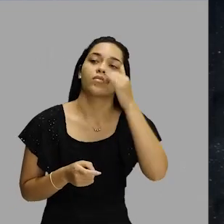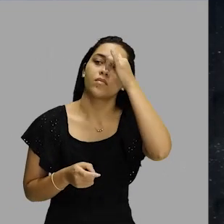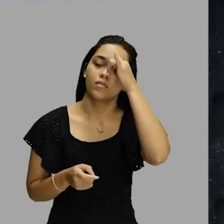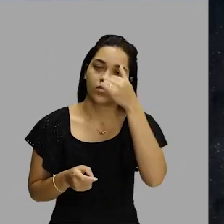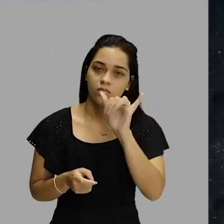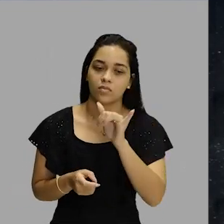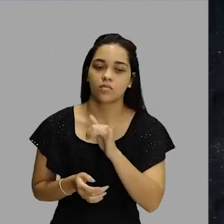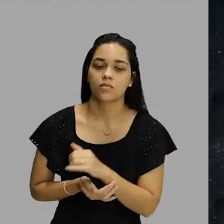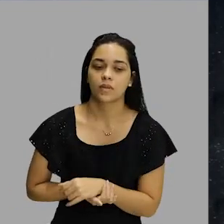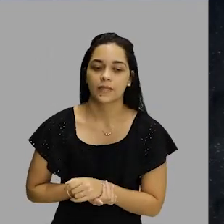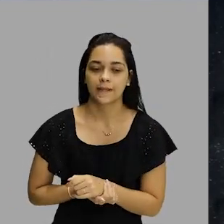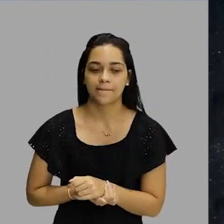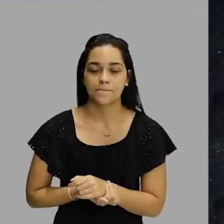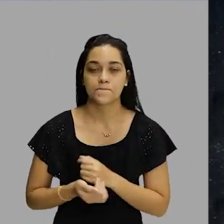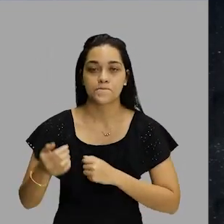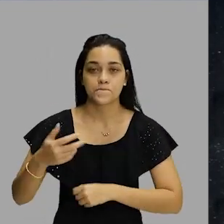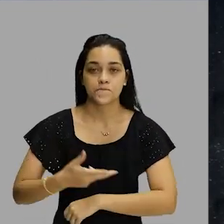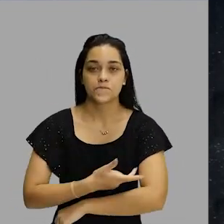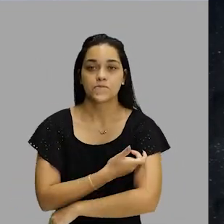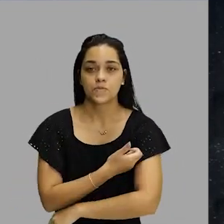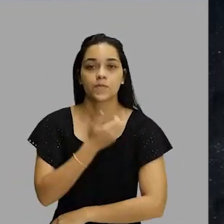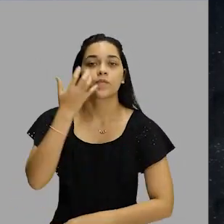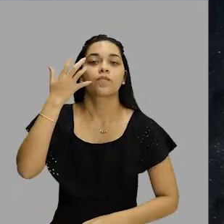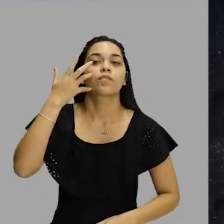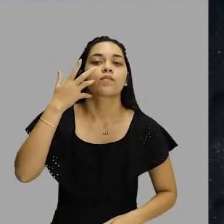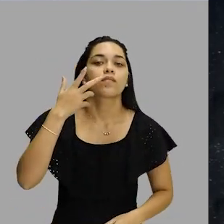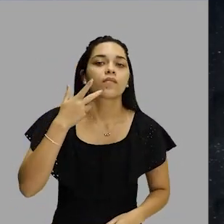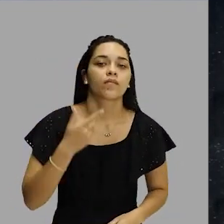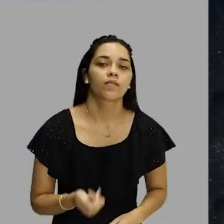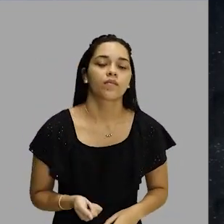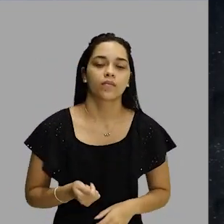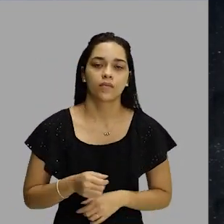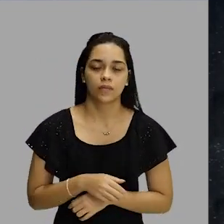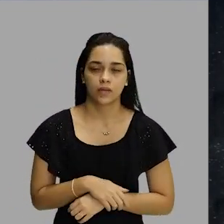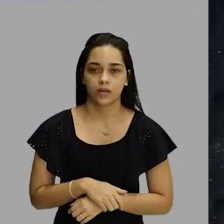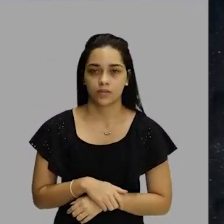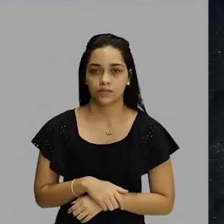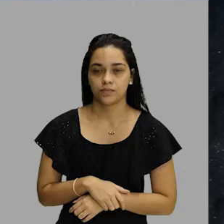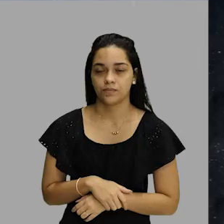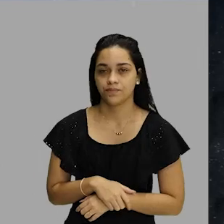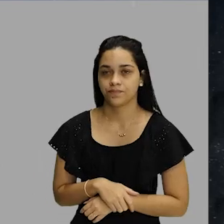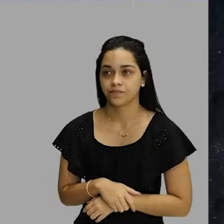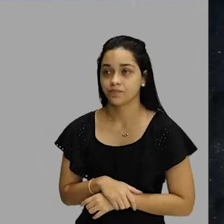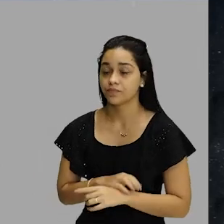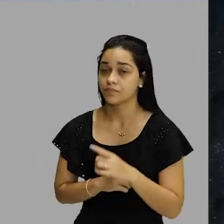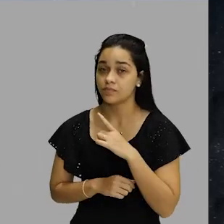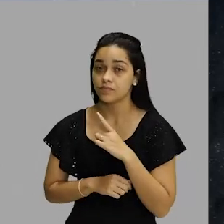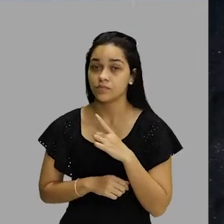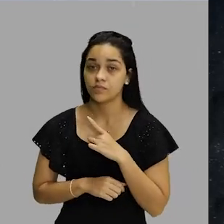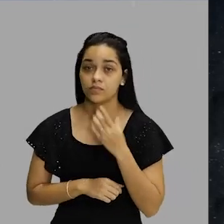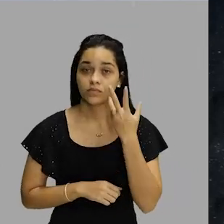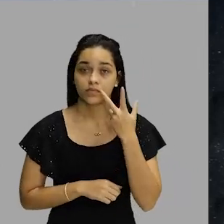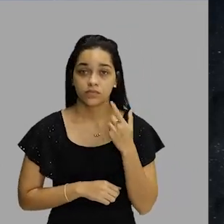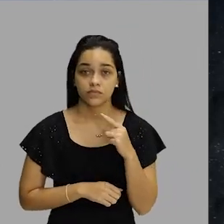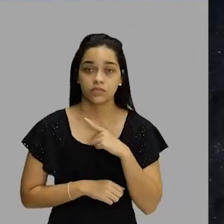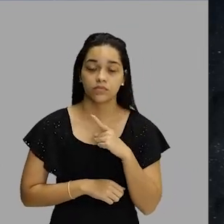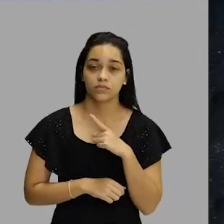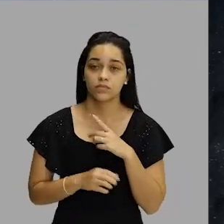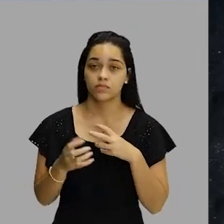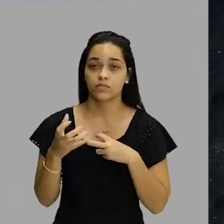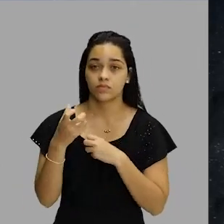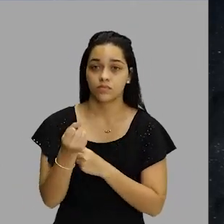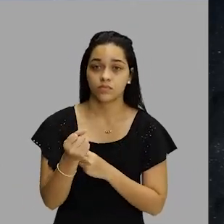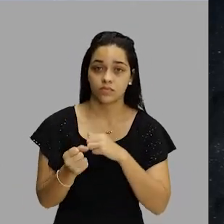a prevenção. Tomar a vacina do tétano. Né? Vacinação desde a infância, com reforço a cada